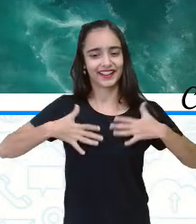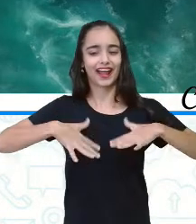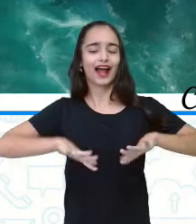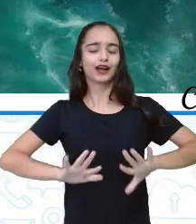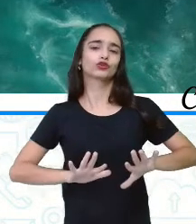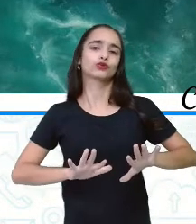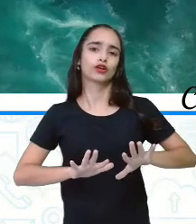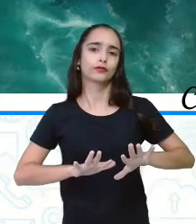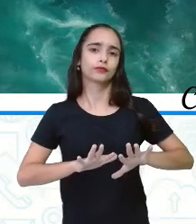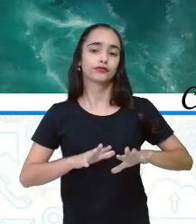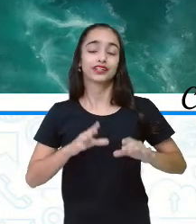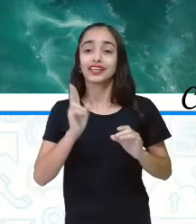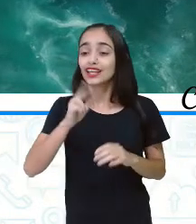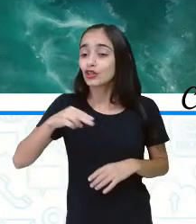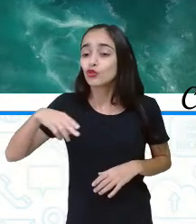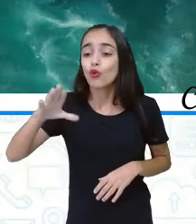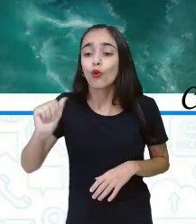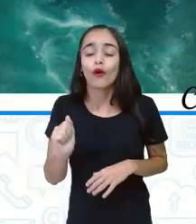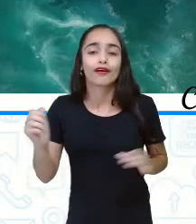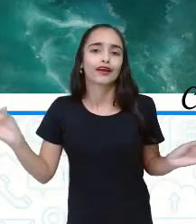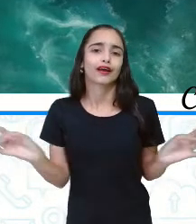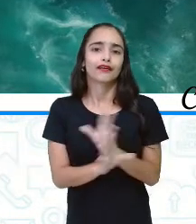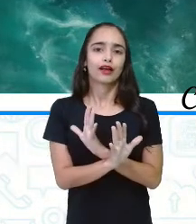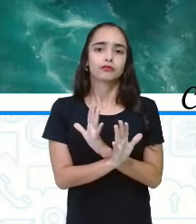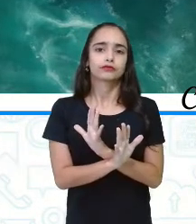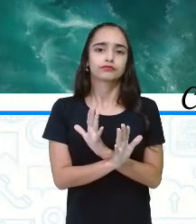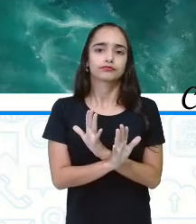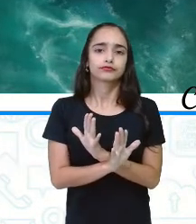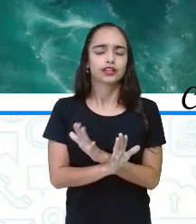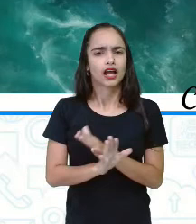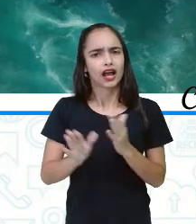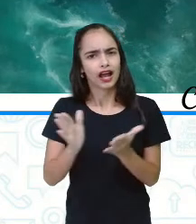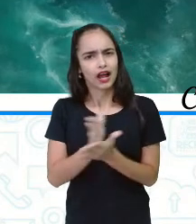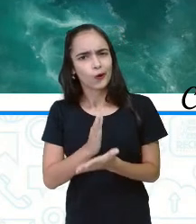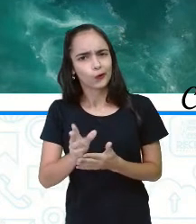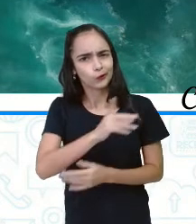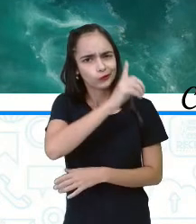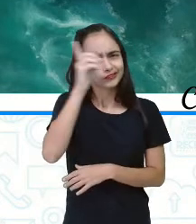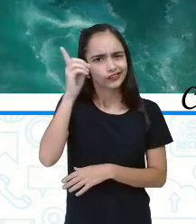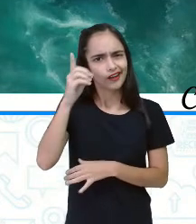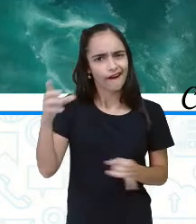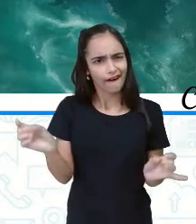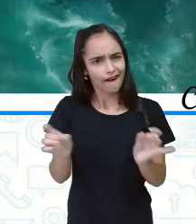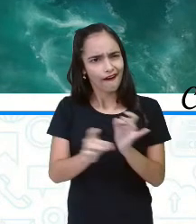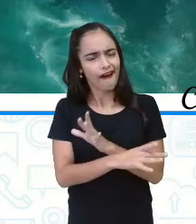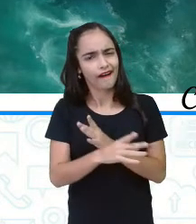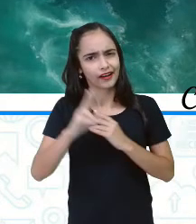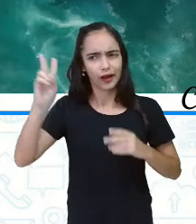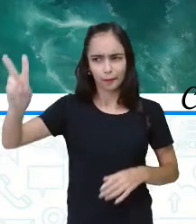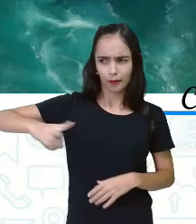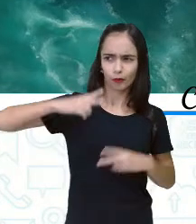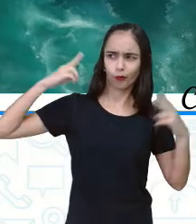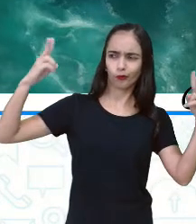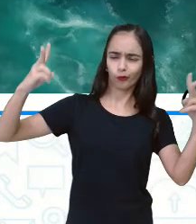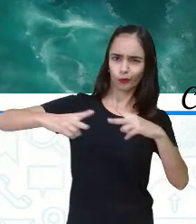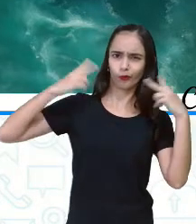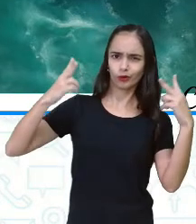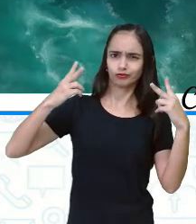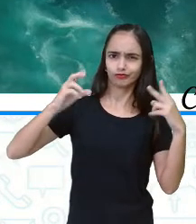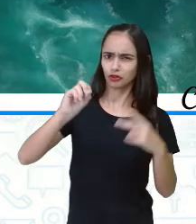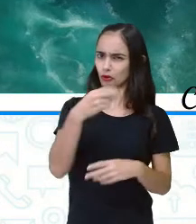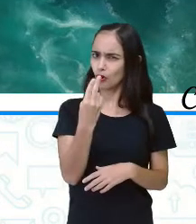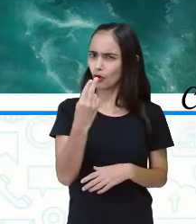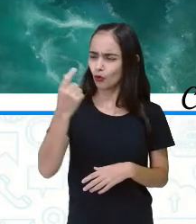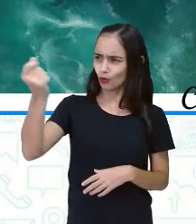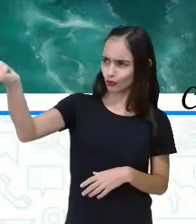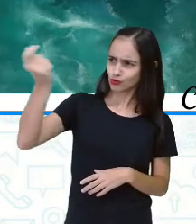naturais que nunca se esgotam. Será que algum dia vai se esgotar o vento? A luz do sol? Será que as ondas do